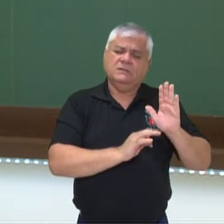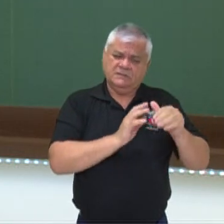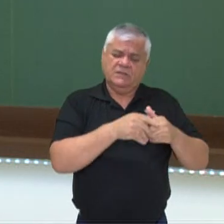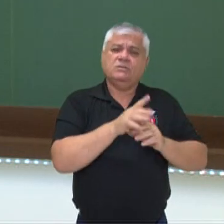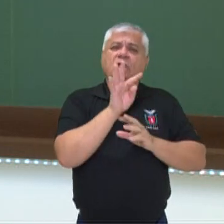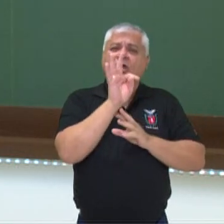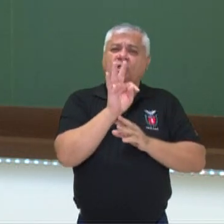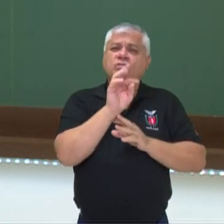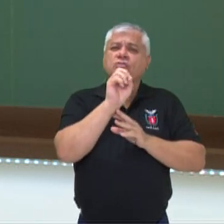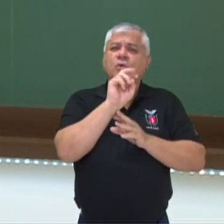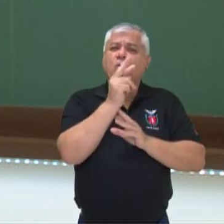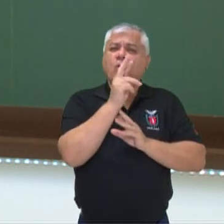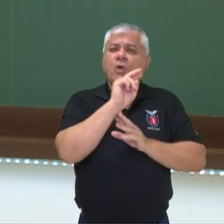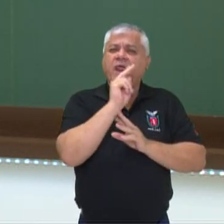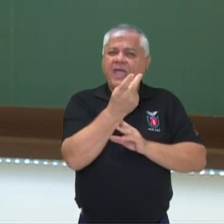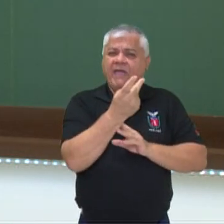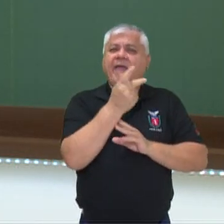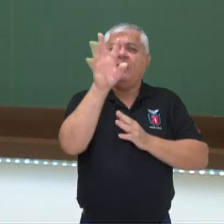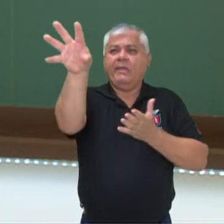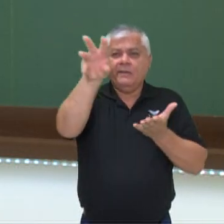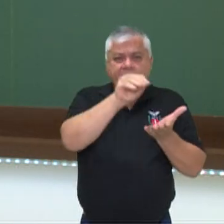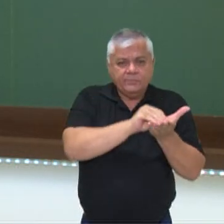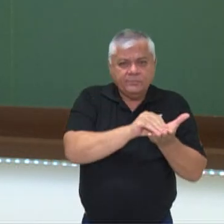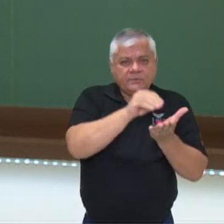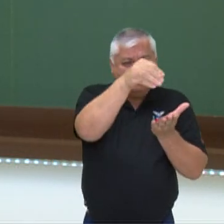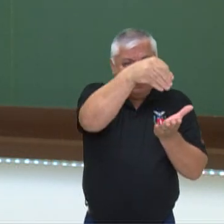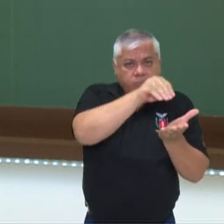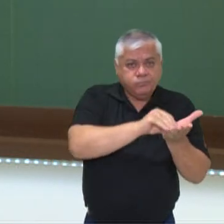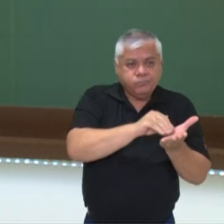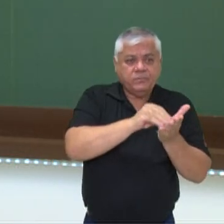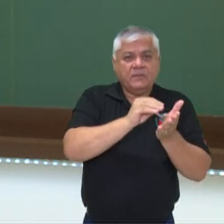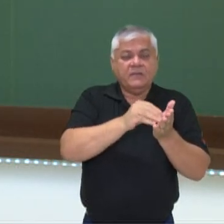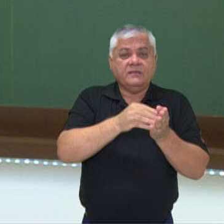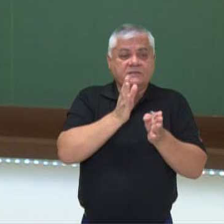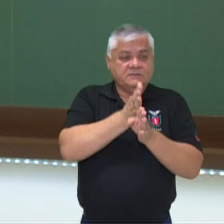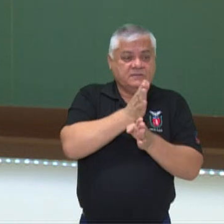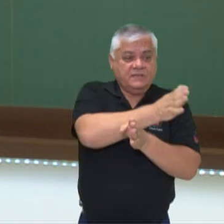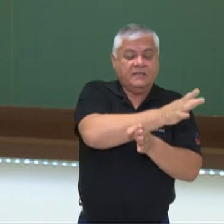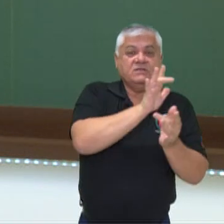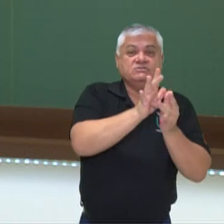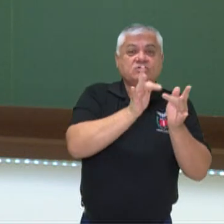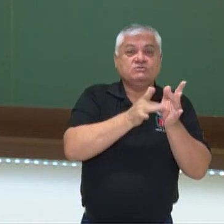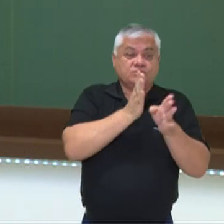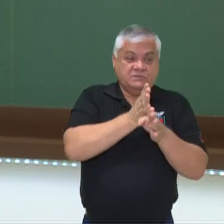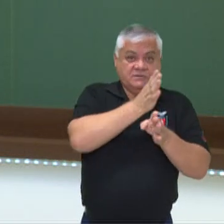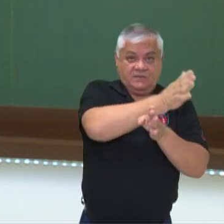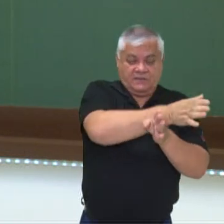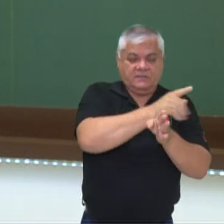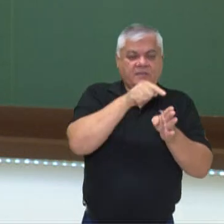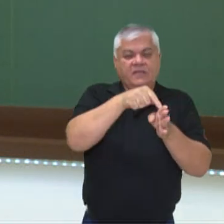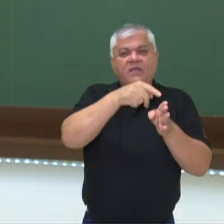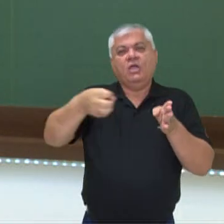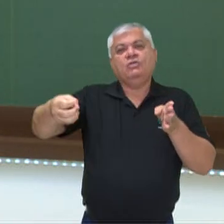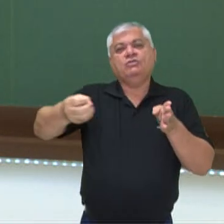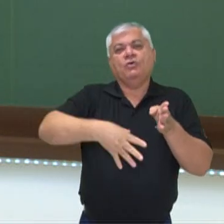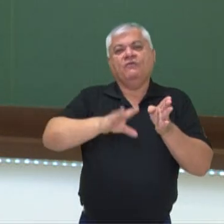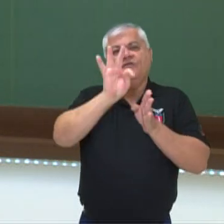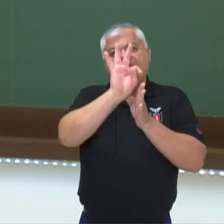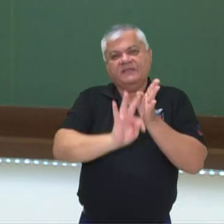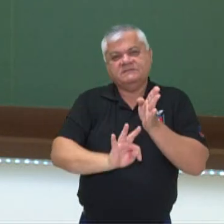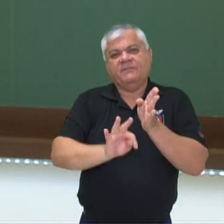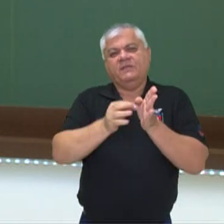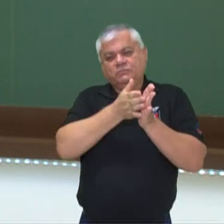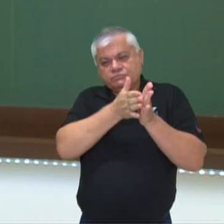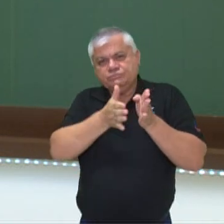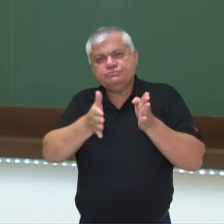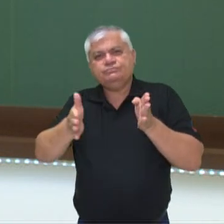Torá judaica, então o Antigo Testamento anterior a Jesus, e o Novo Testamento, que são as histórias da vida, os ensinamentos